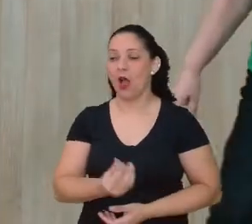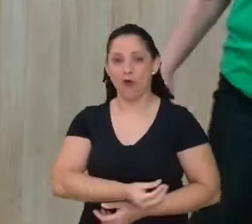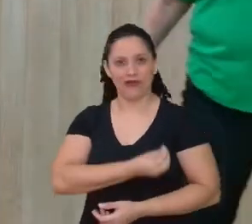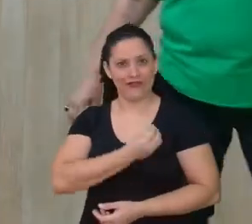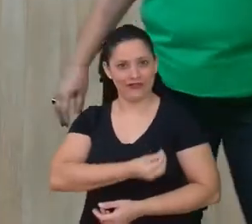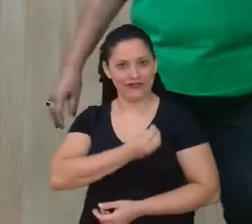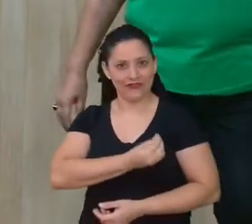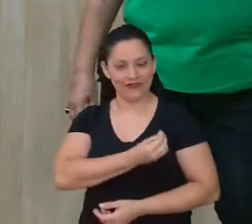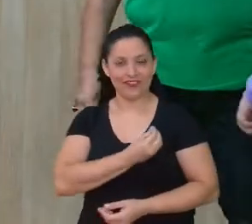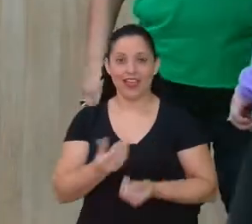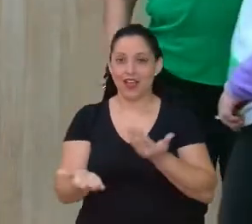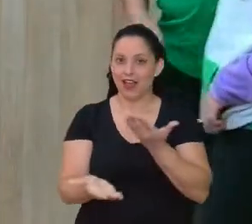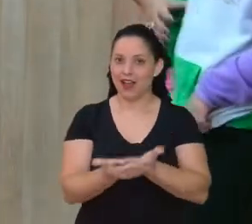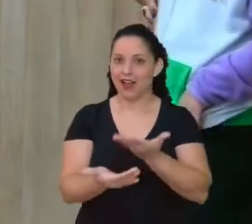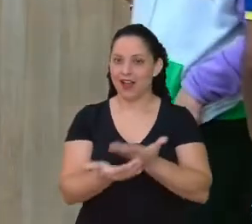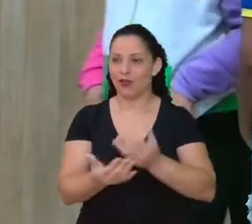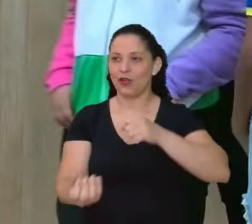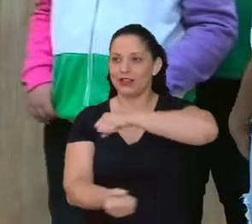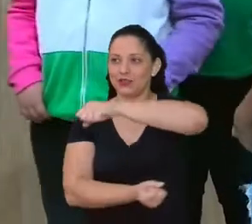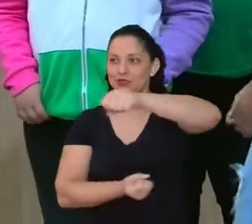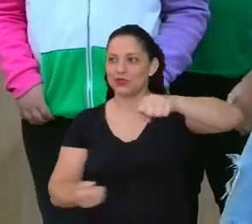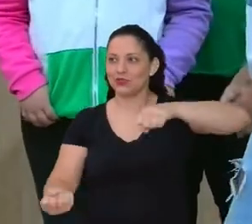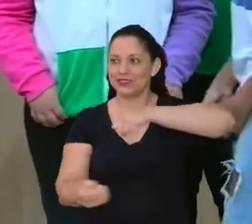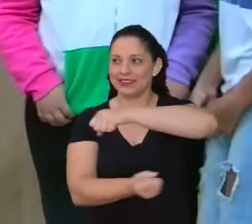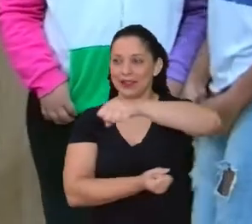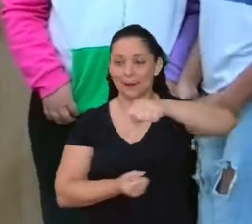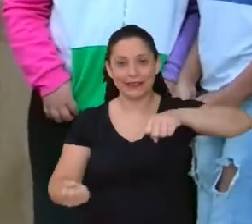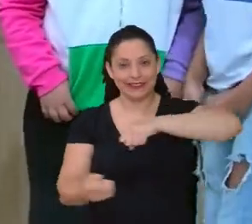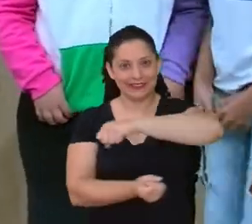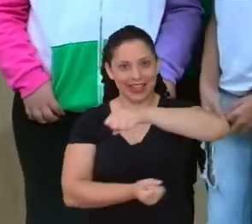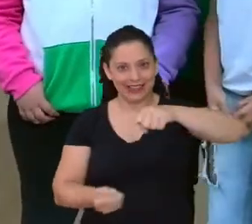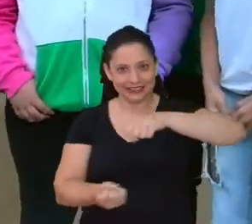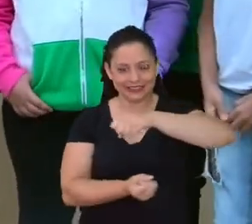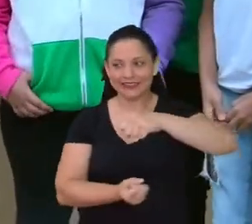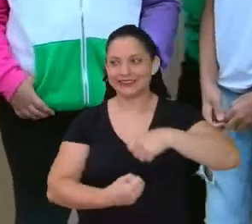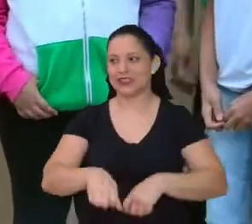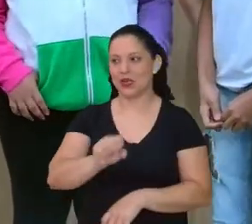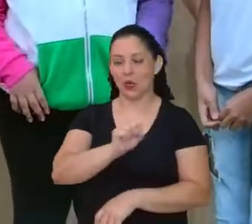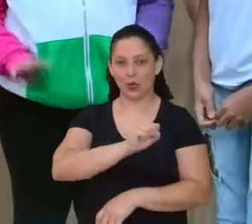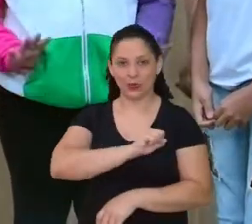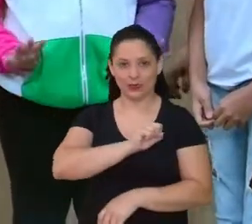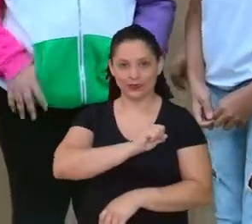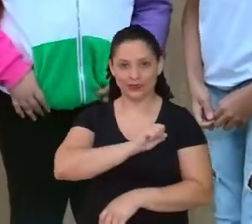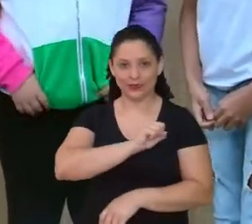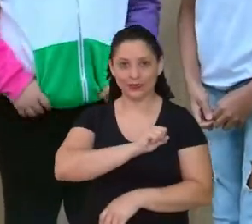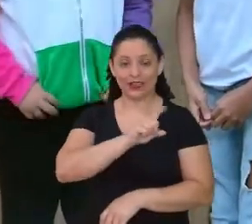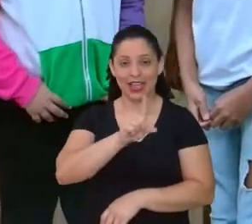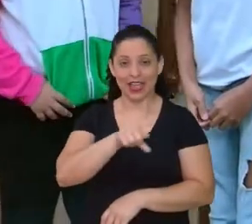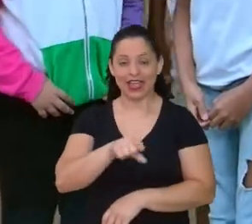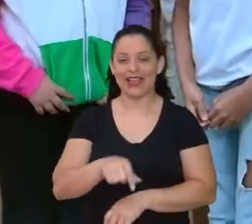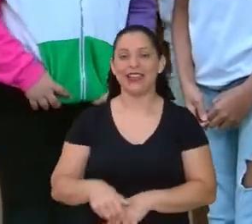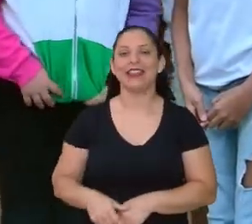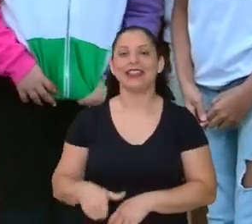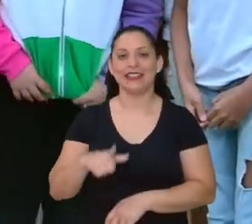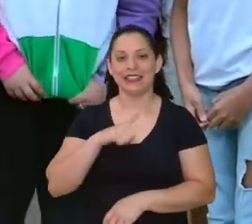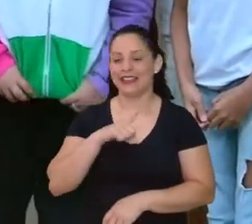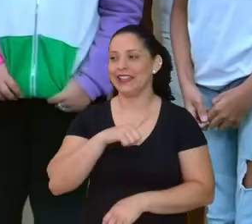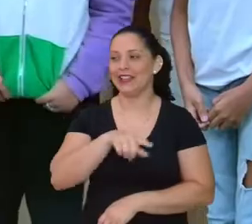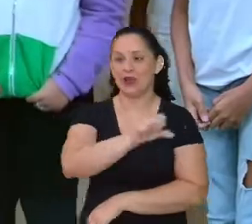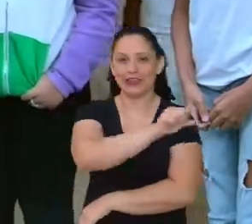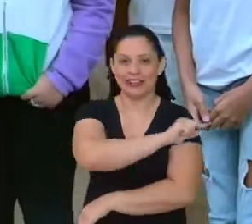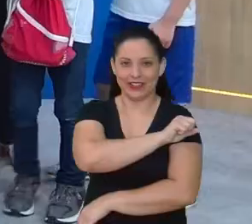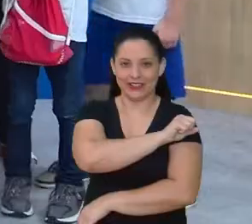aqui na aula de sustentabilidade do 8º ano. Alunos da escola João Vitor. Venha, professora. Venha, professora. Olha.